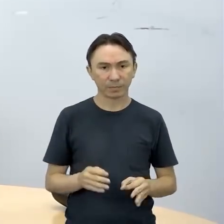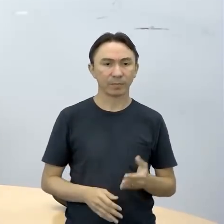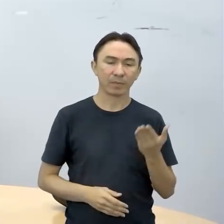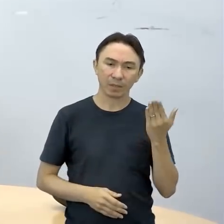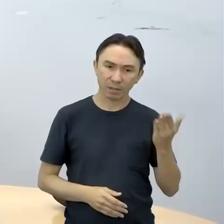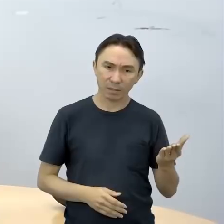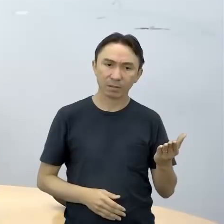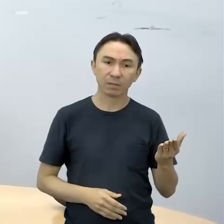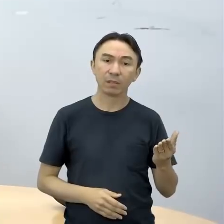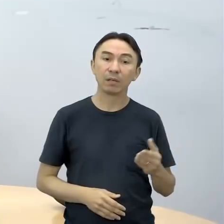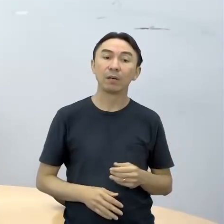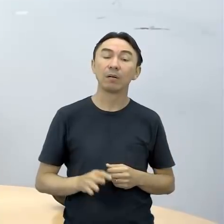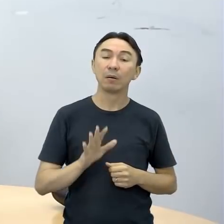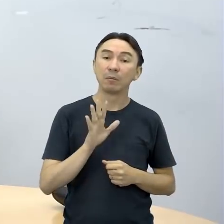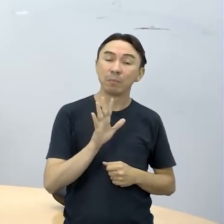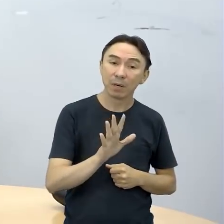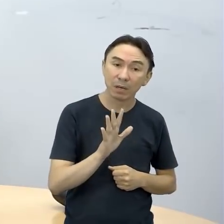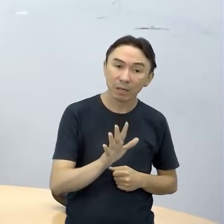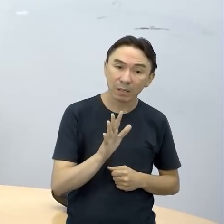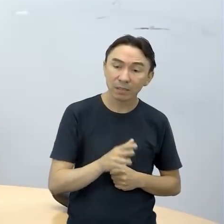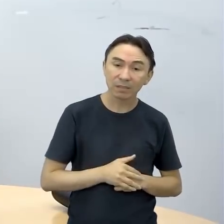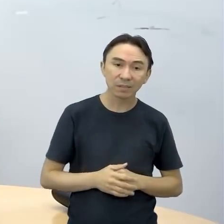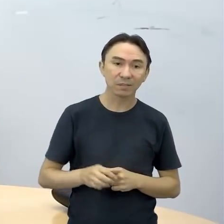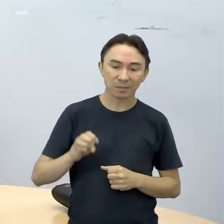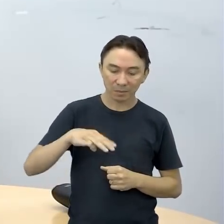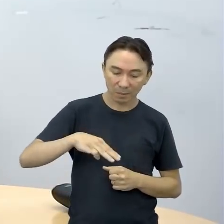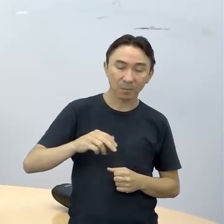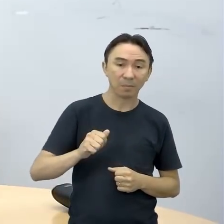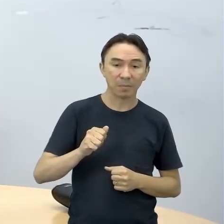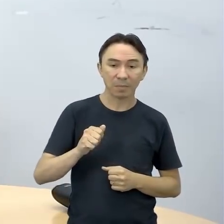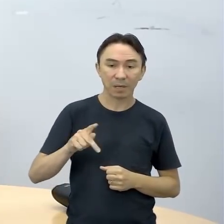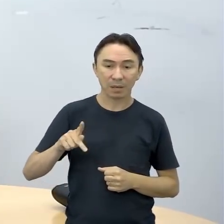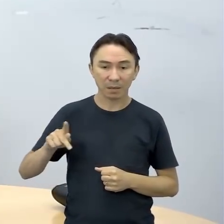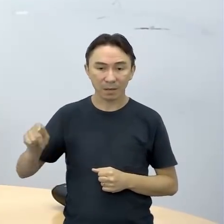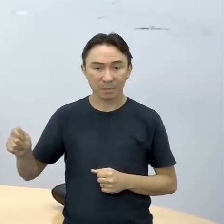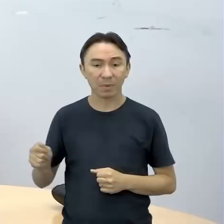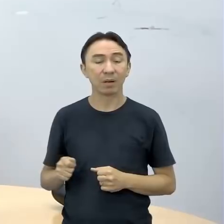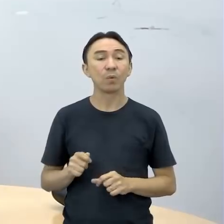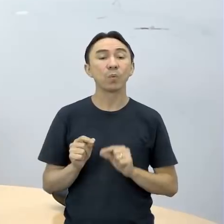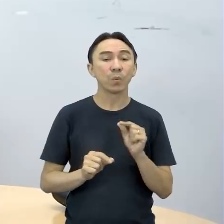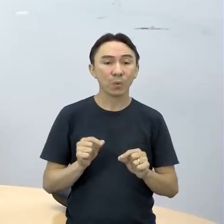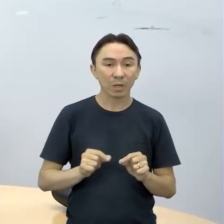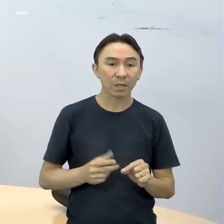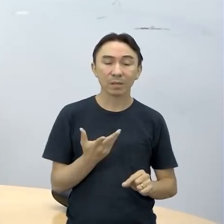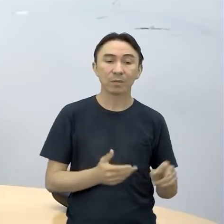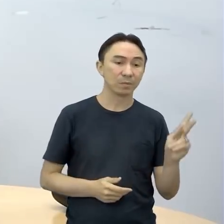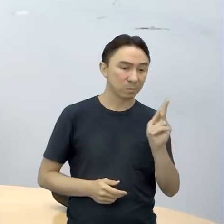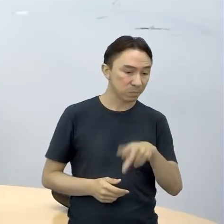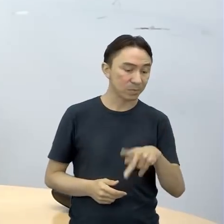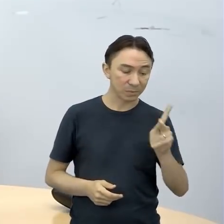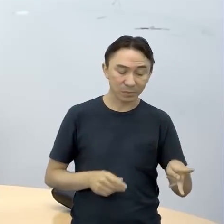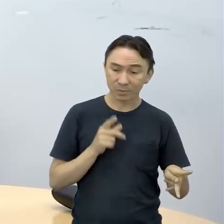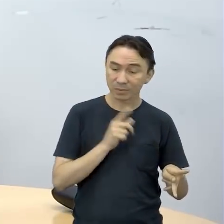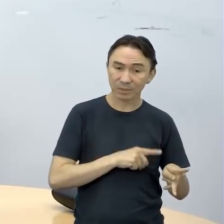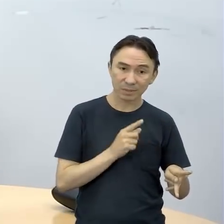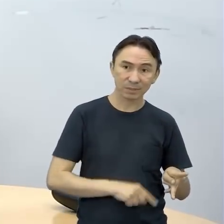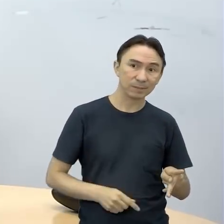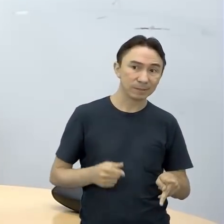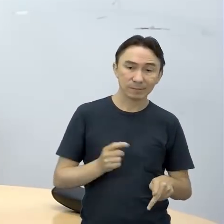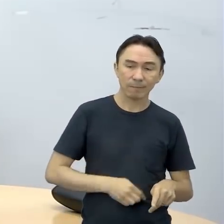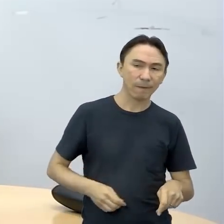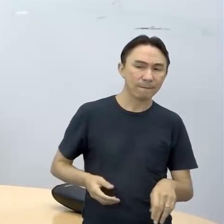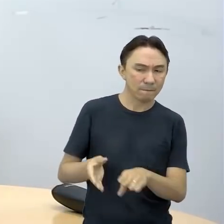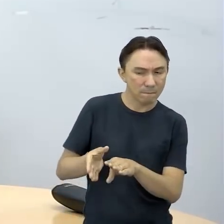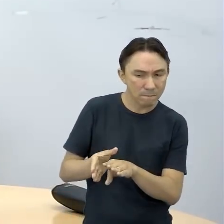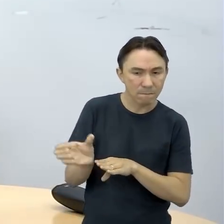do saber. Mas a ideia nos mapas é que ele seja, antes de mais nada, um orientador do processo de ensino e aprendizagem,